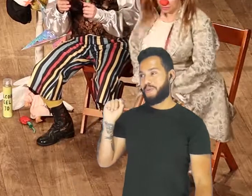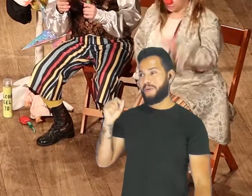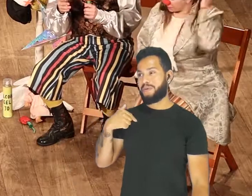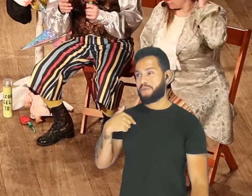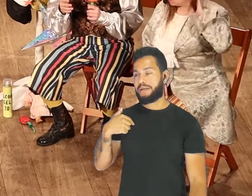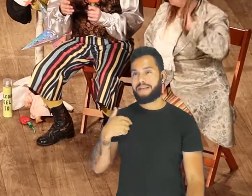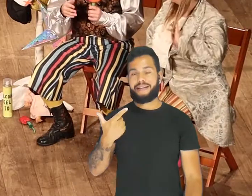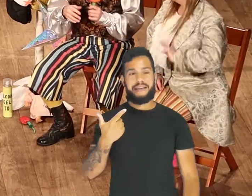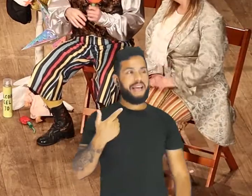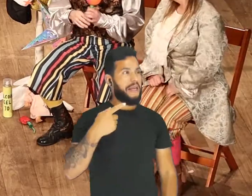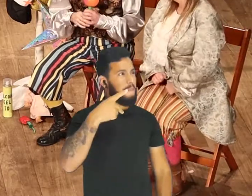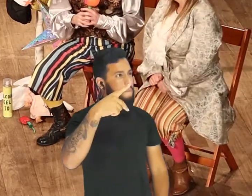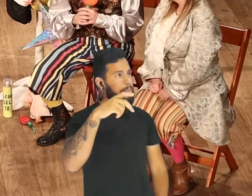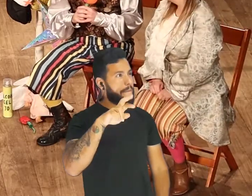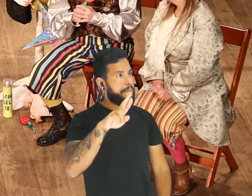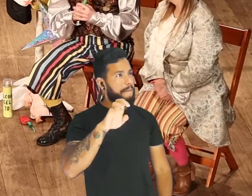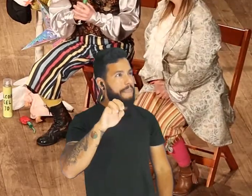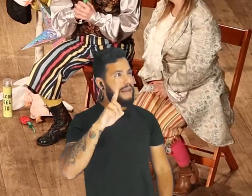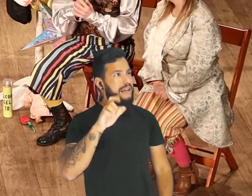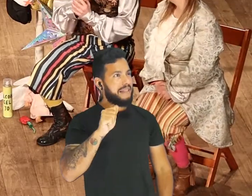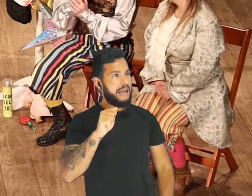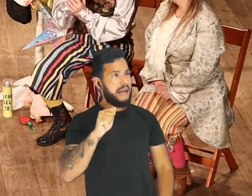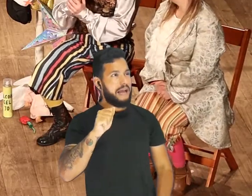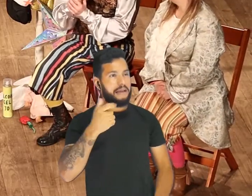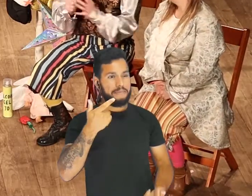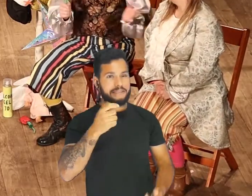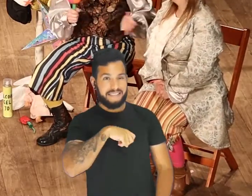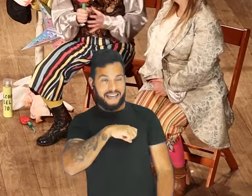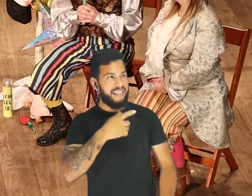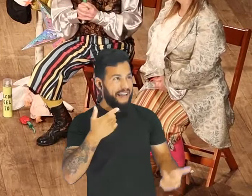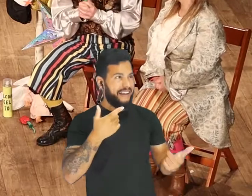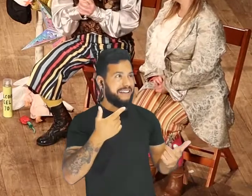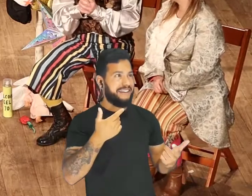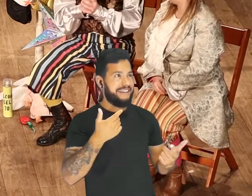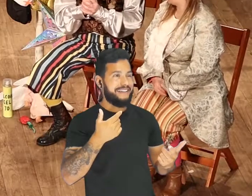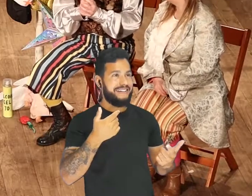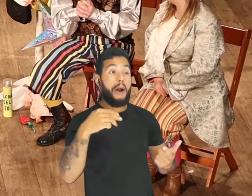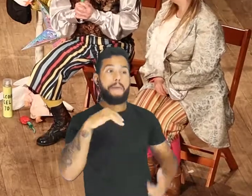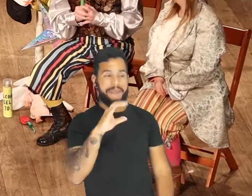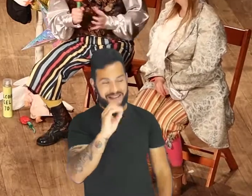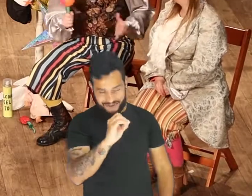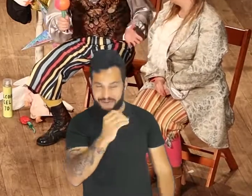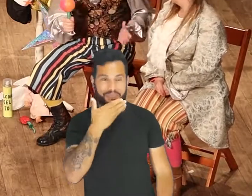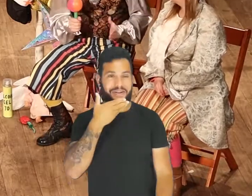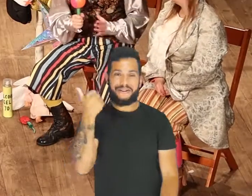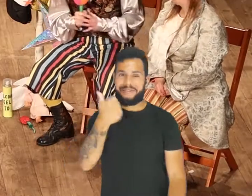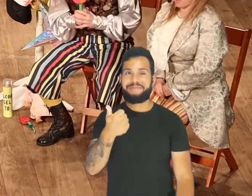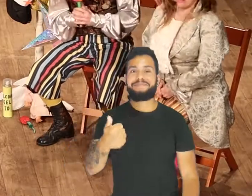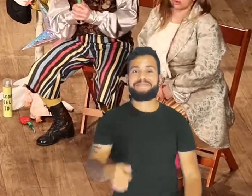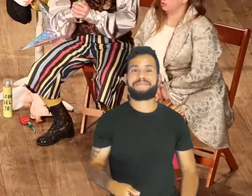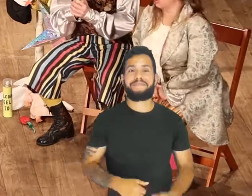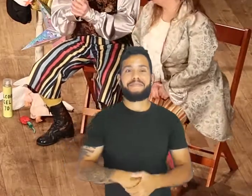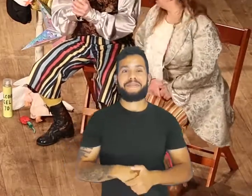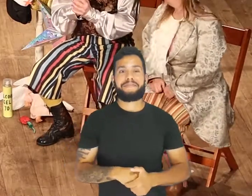com ela. A prenda ou o gaúcho? Eu não sei. Então paga o mico, não paga a prenda. O mico é mais caro. O mico é mais barato, é mais barato, é